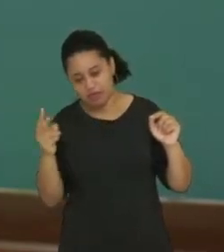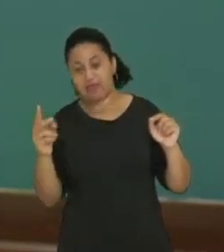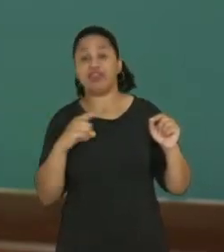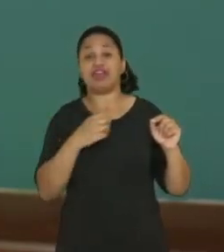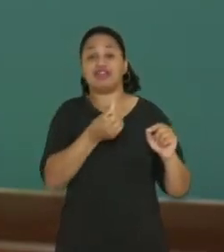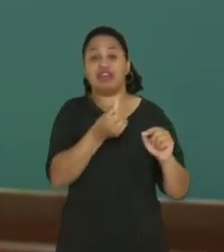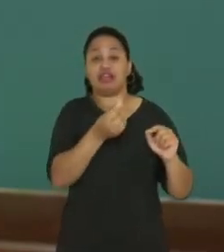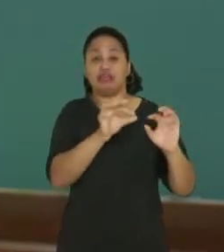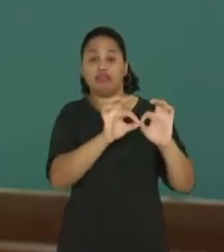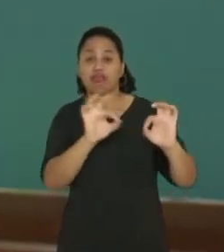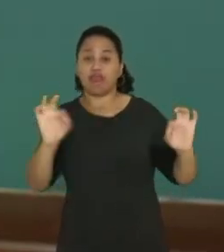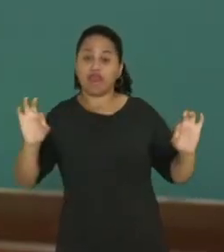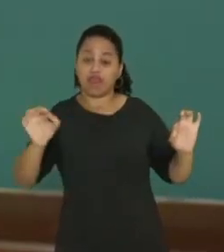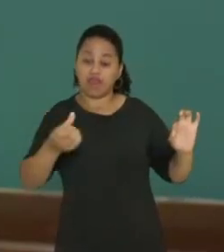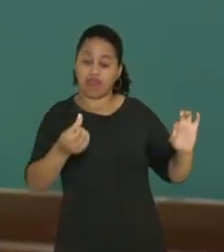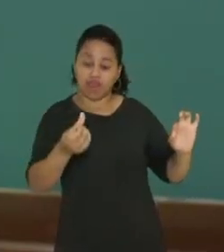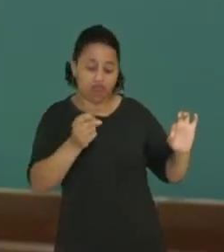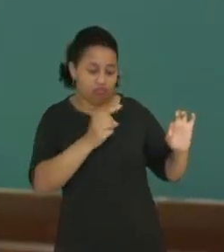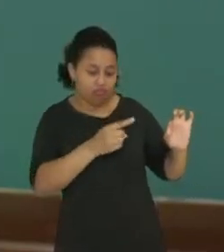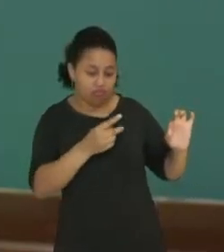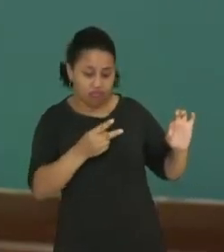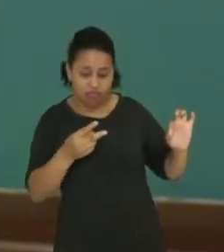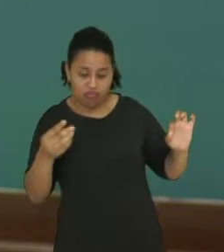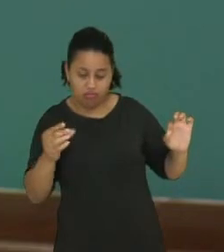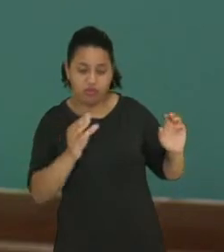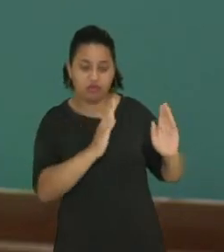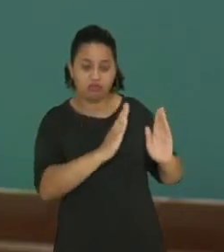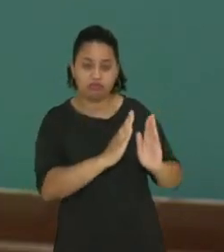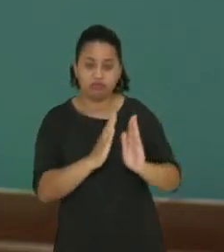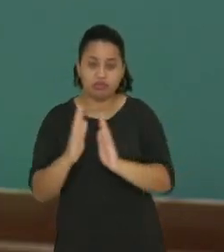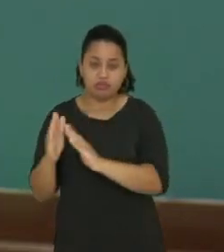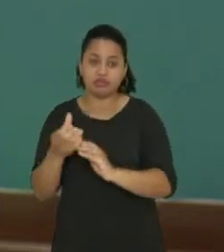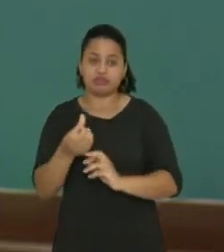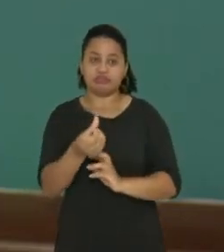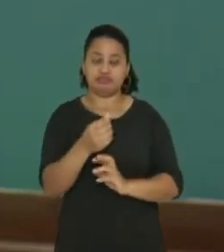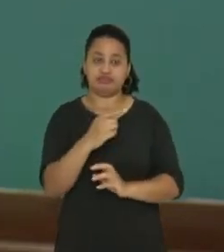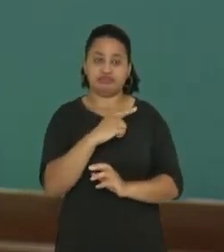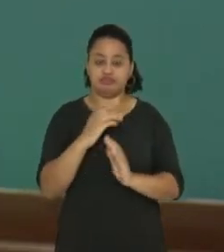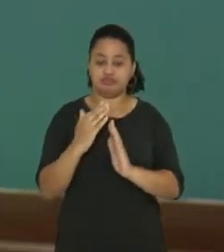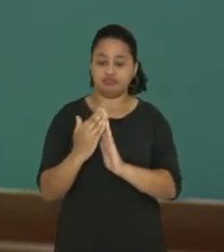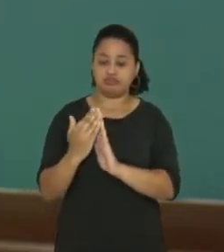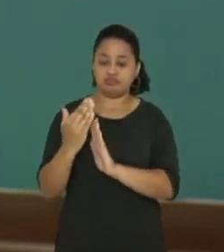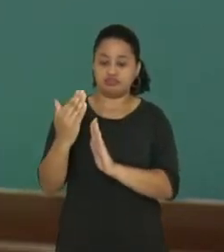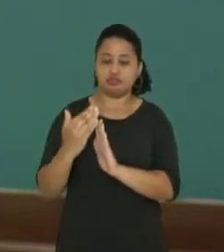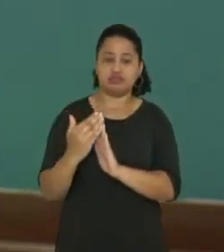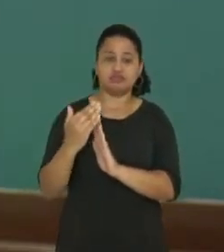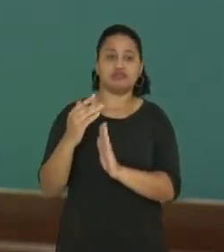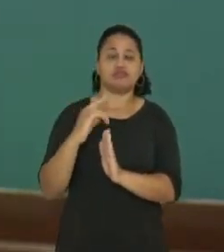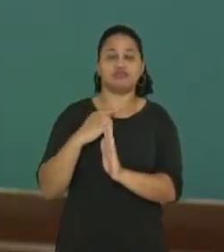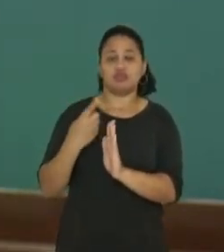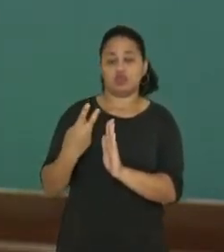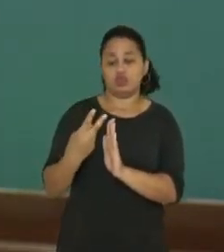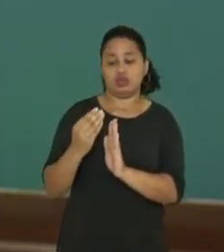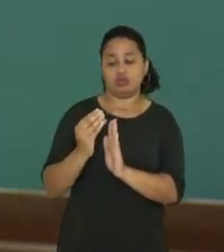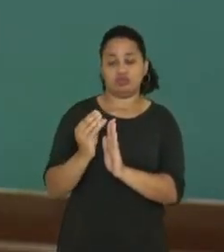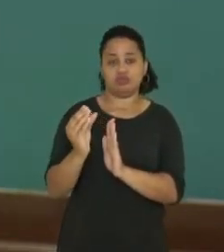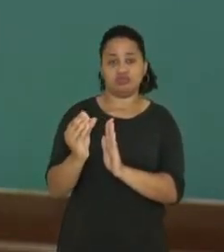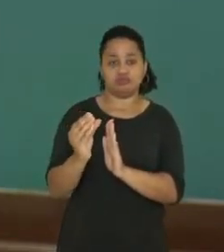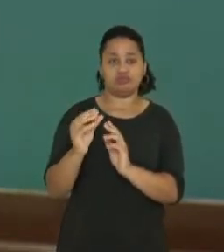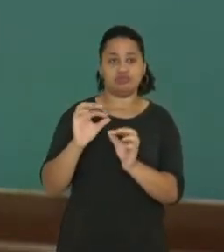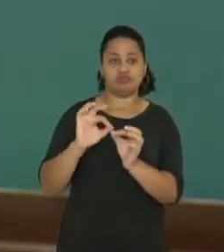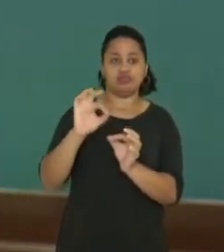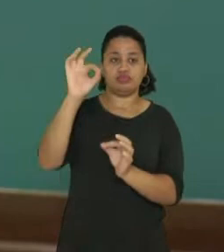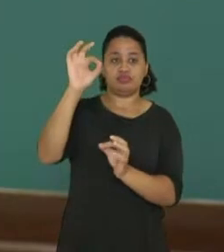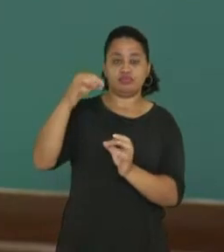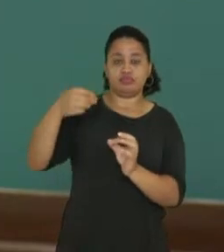cubinhos. Tá vendo aqui, ó? Comprimento, se a gente contar aqui, tem seis cubinhos. Aqui, na largura, nós temos dois cubinhos. E na